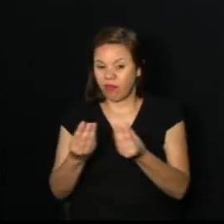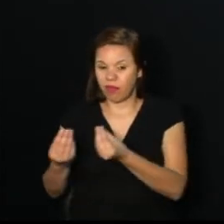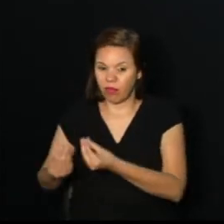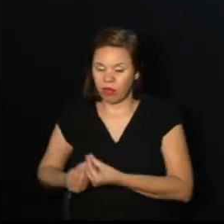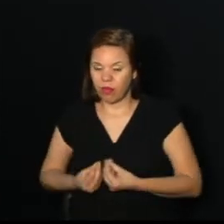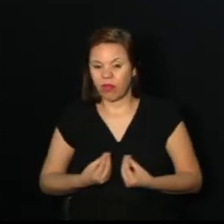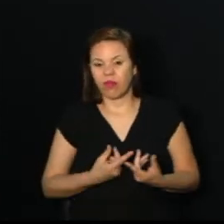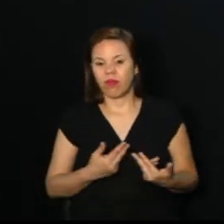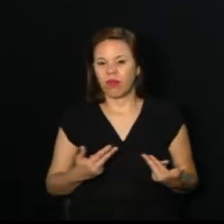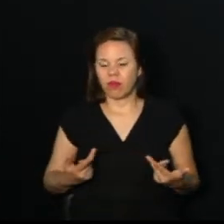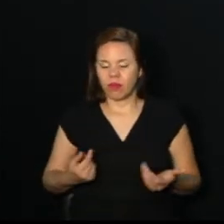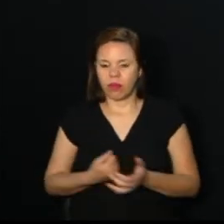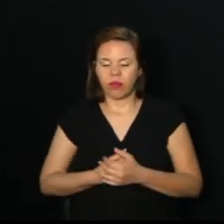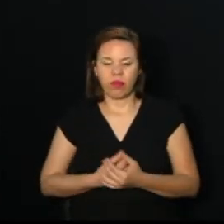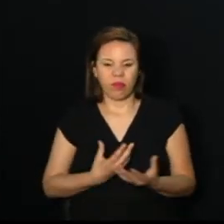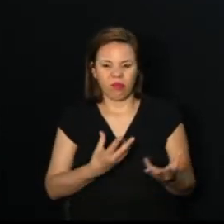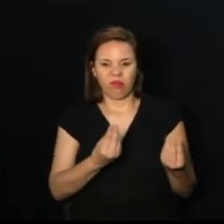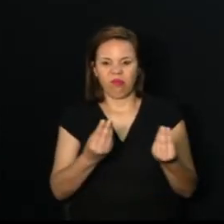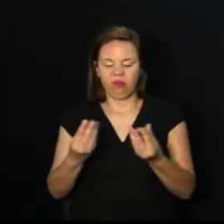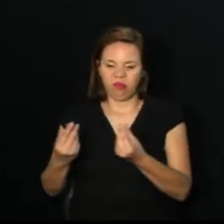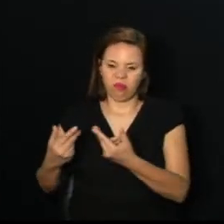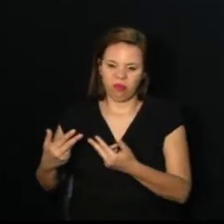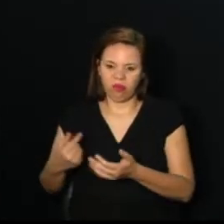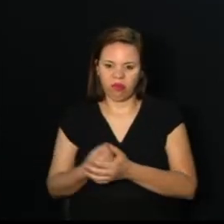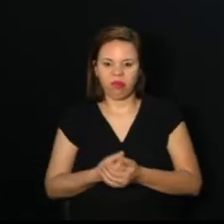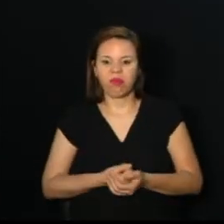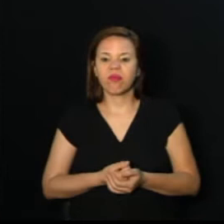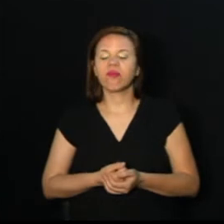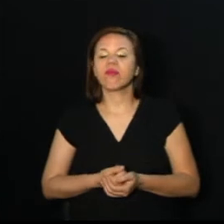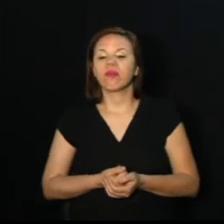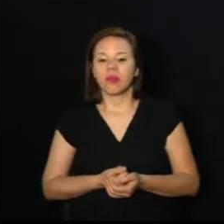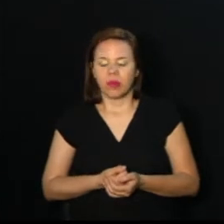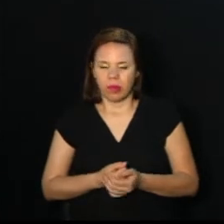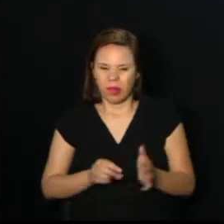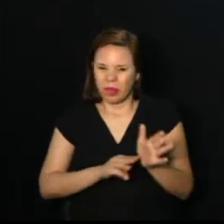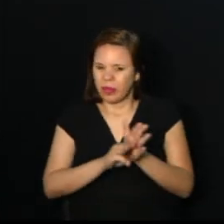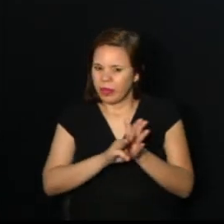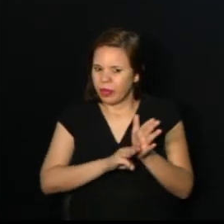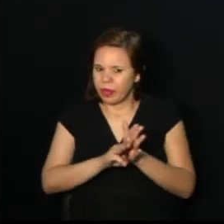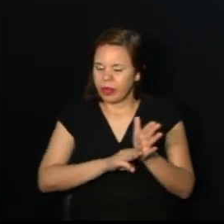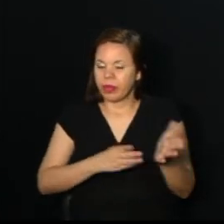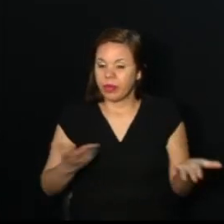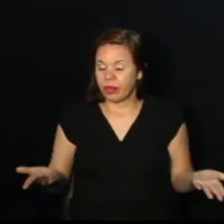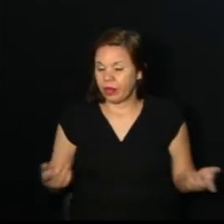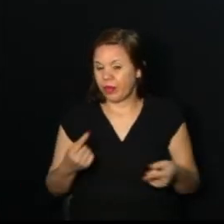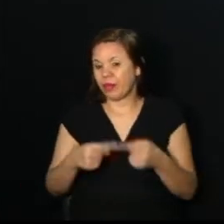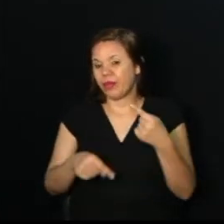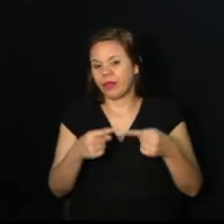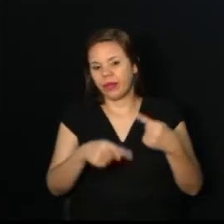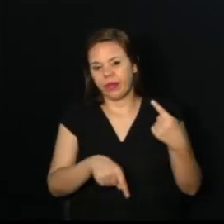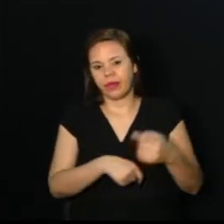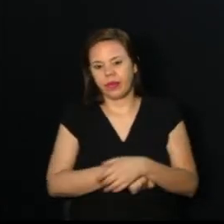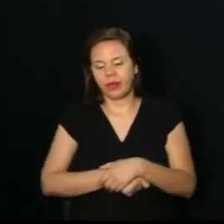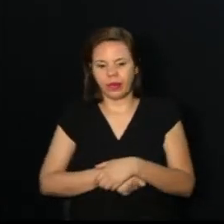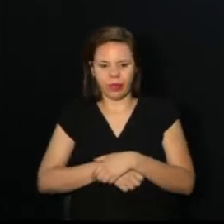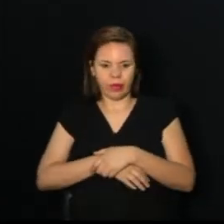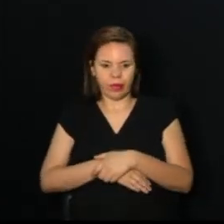e muitos e muitos os métodos inadequados.